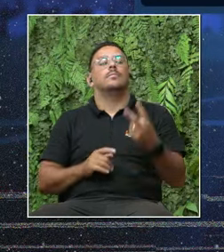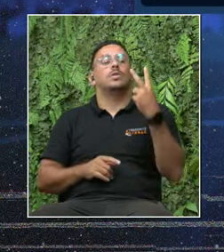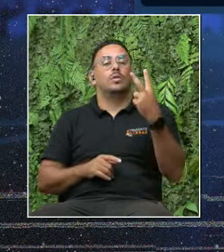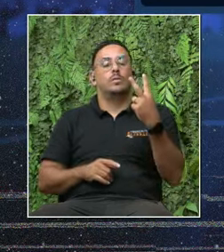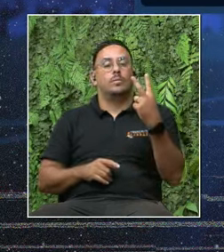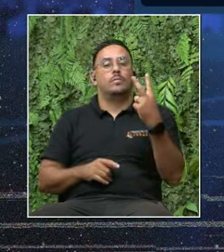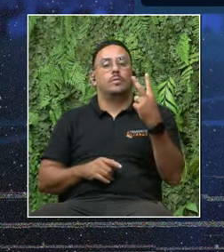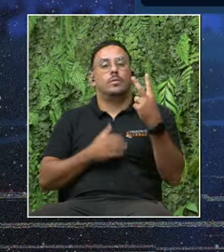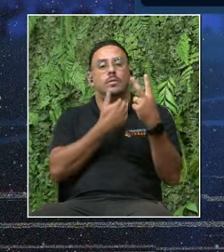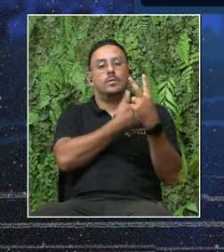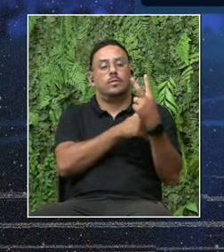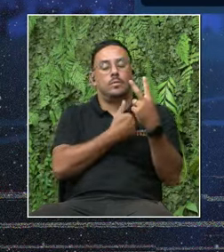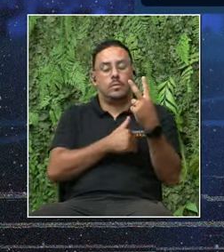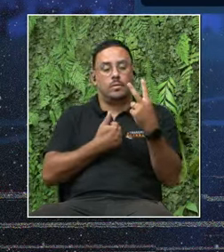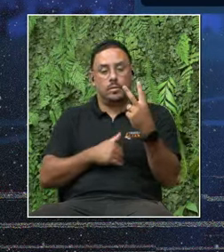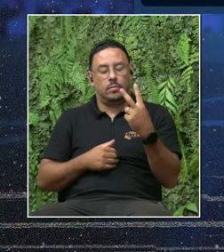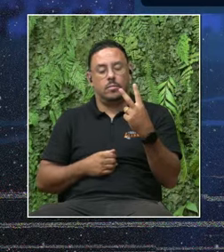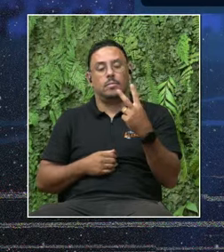aal